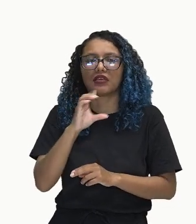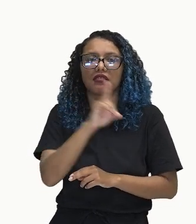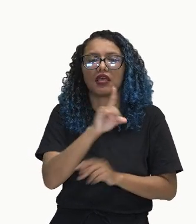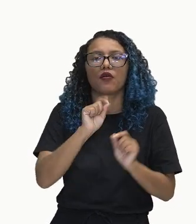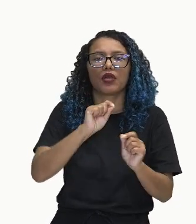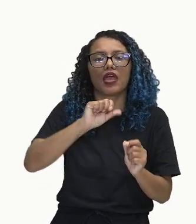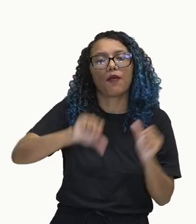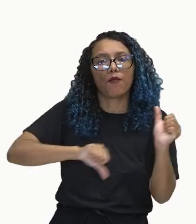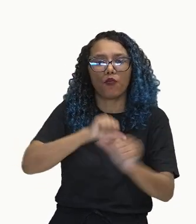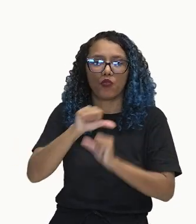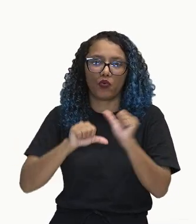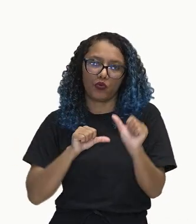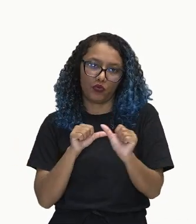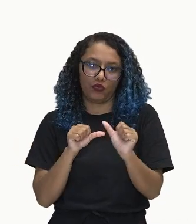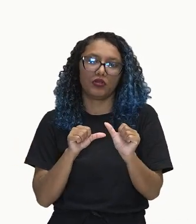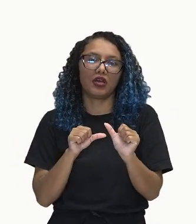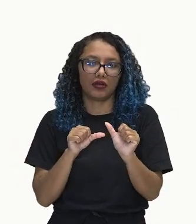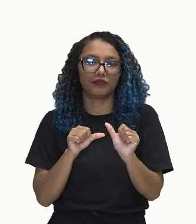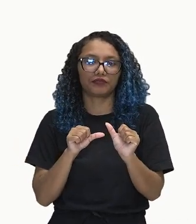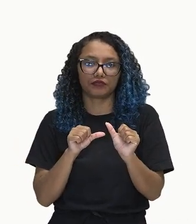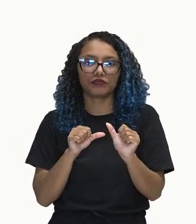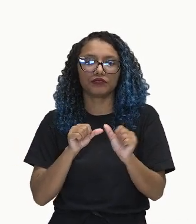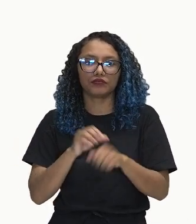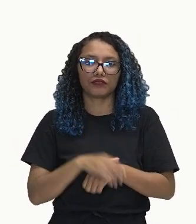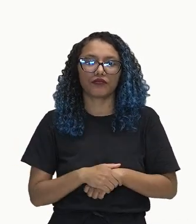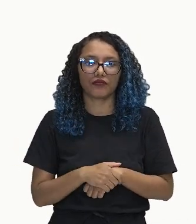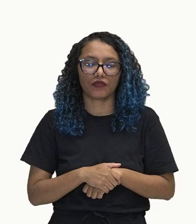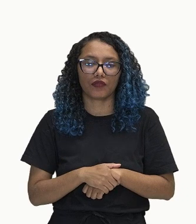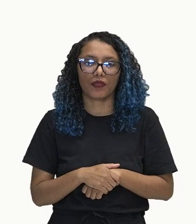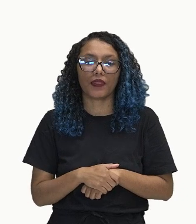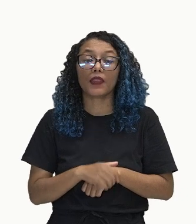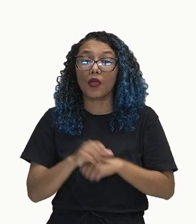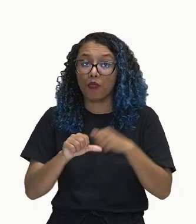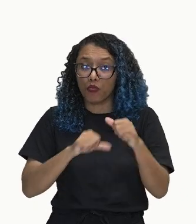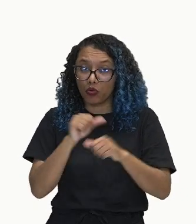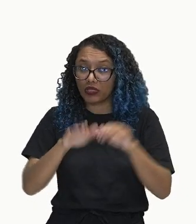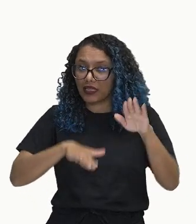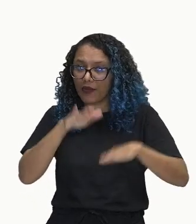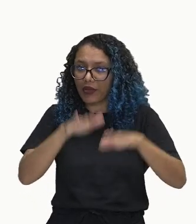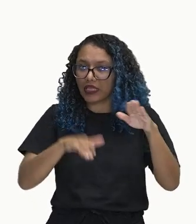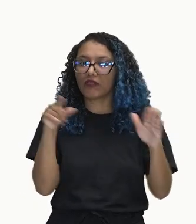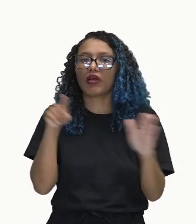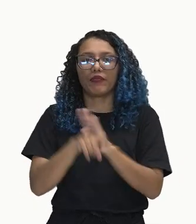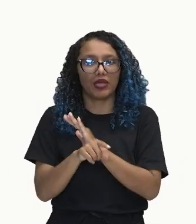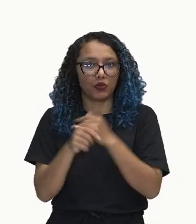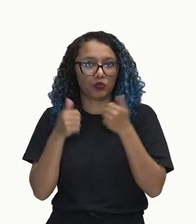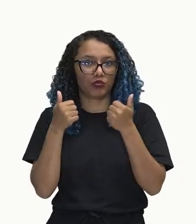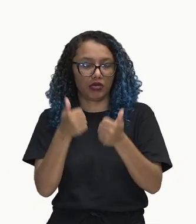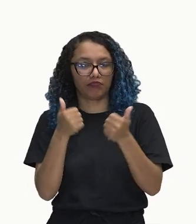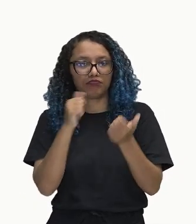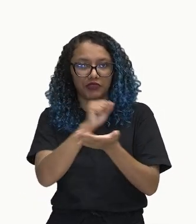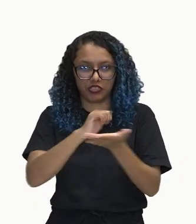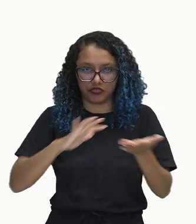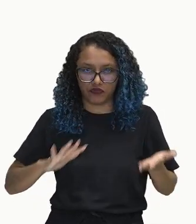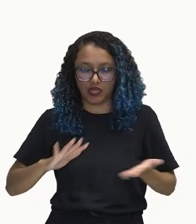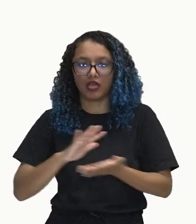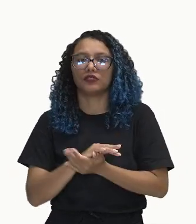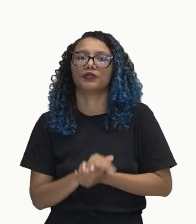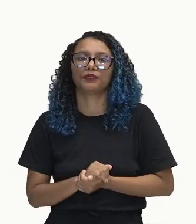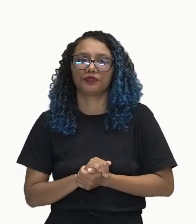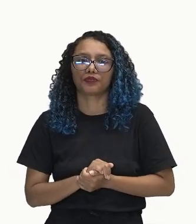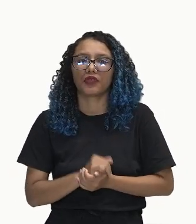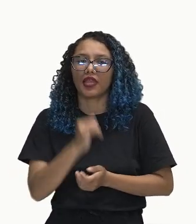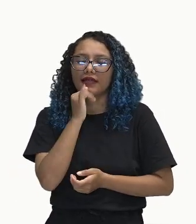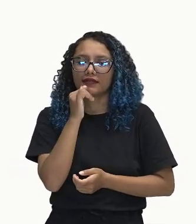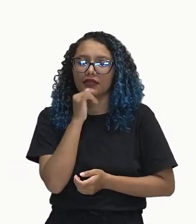mudar os valores de acordo com o que a questão nos pede. Por exemplo, então, aqui eu tenho a seguinte